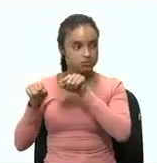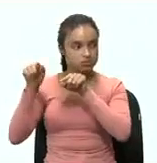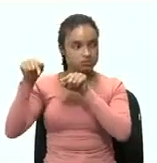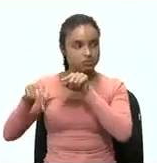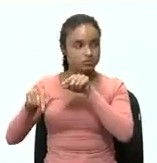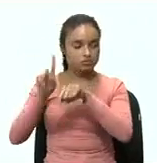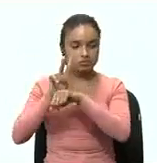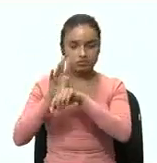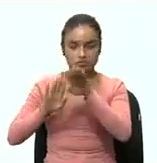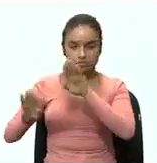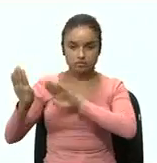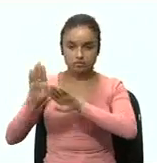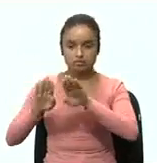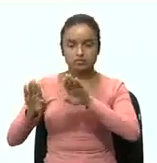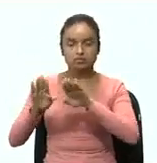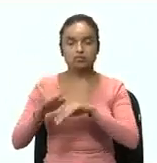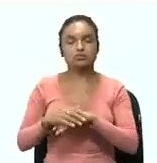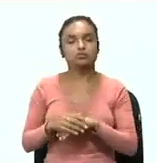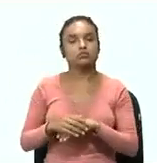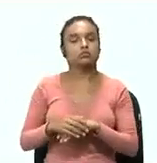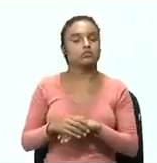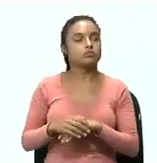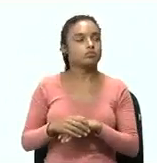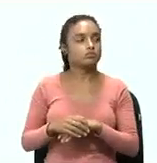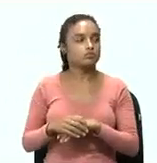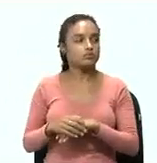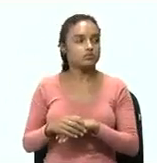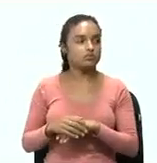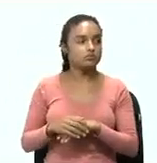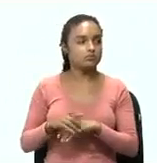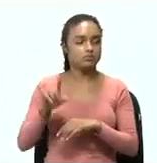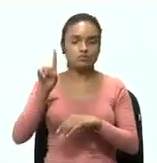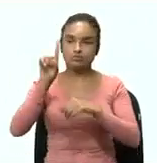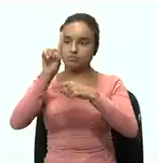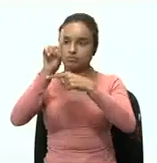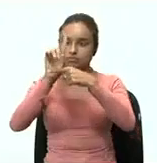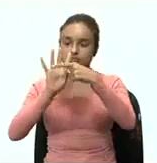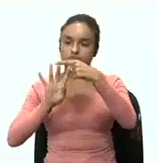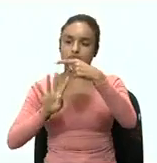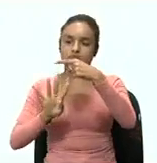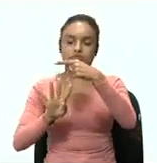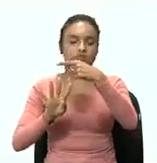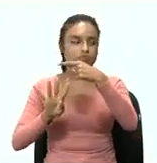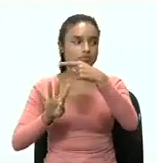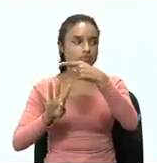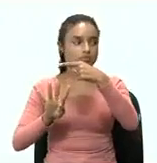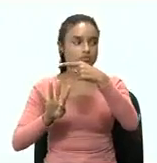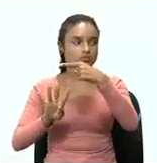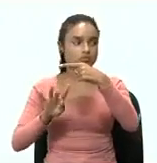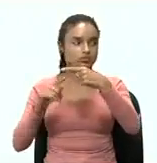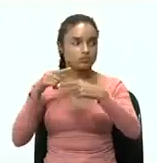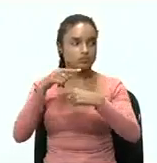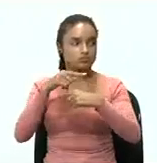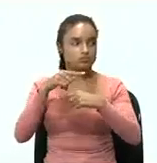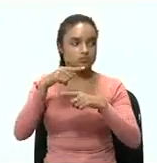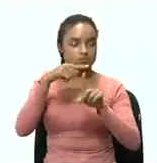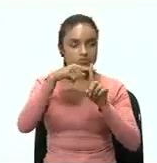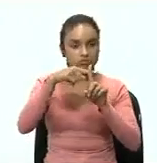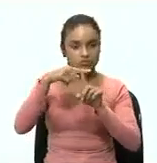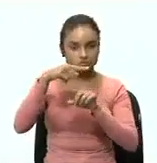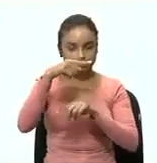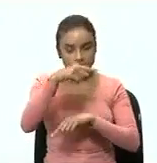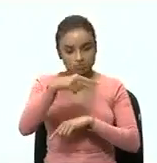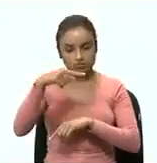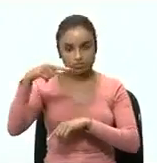Vamos então fazer o jogo de sinal. Eu vou ter então 1/4 sobre menos com menos eu vou ter mais,